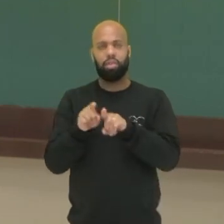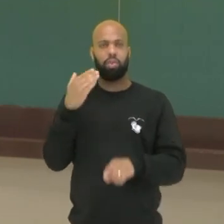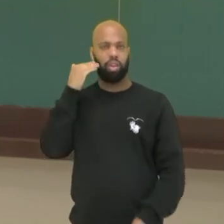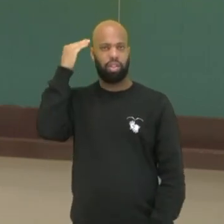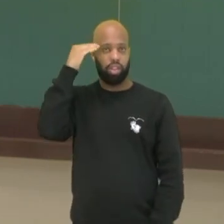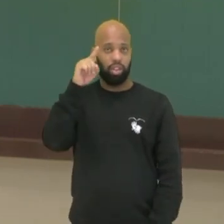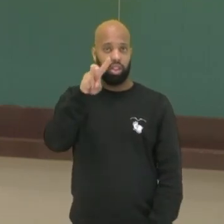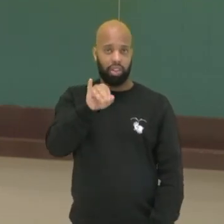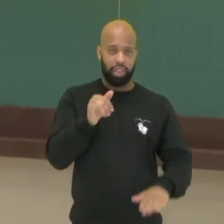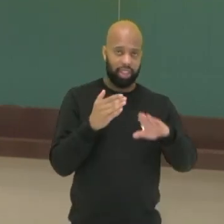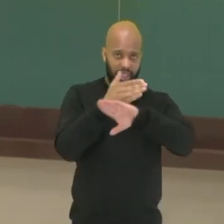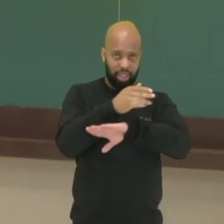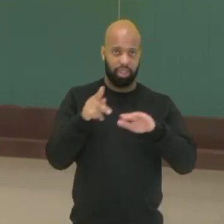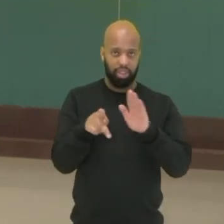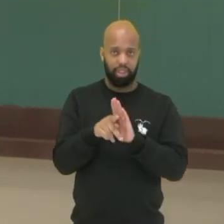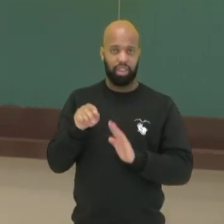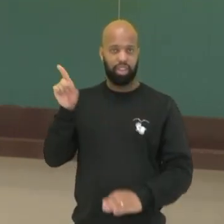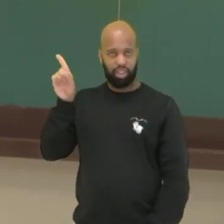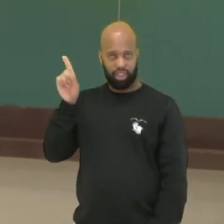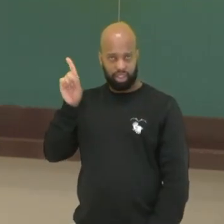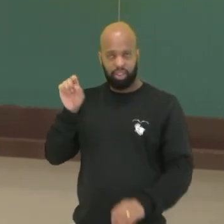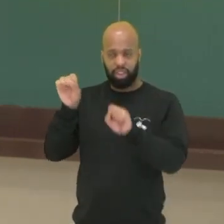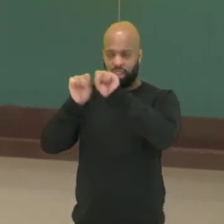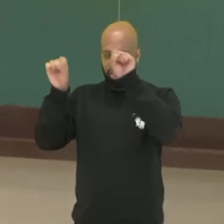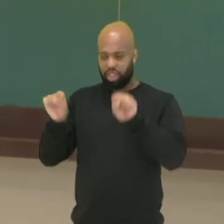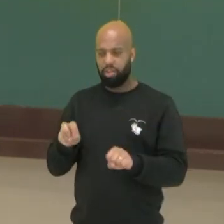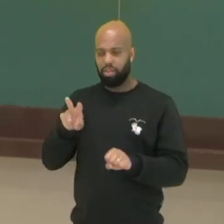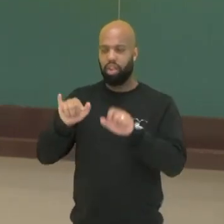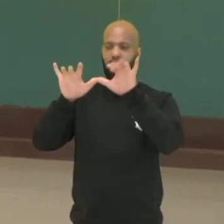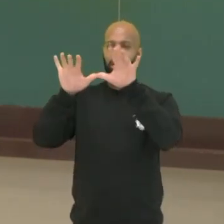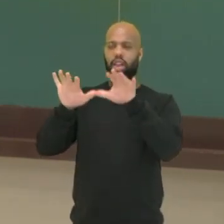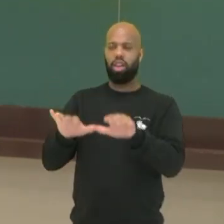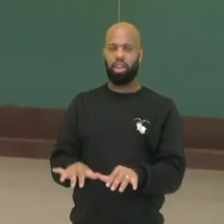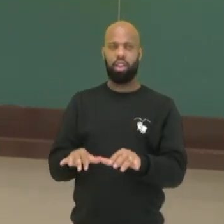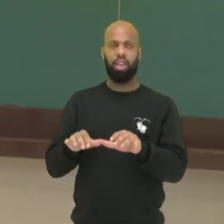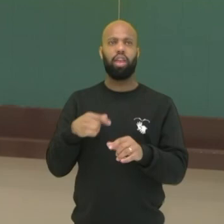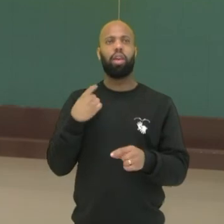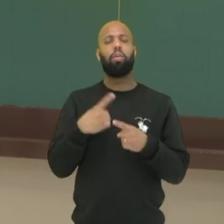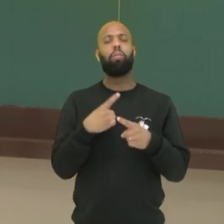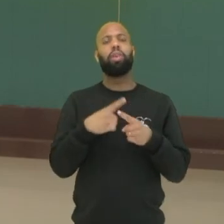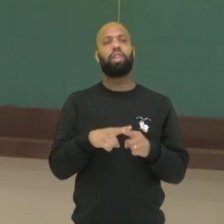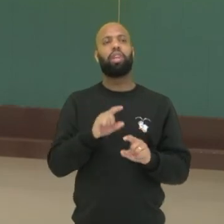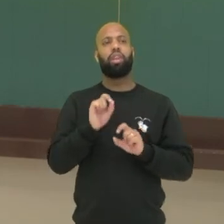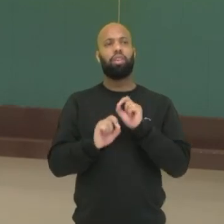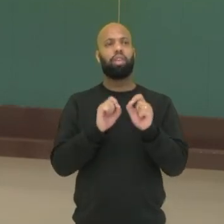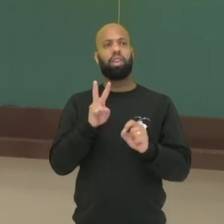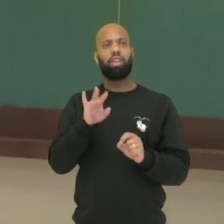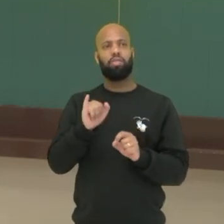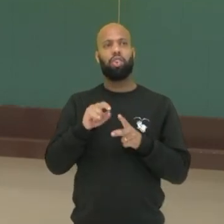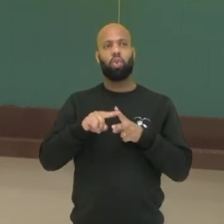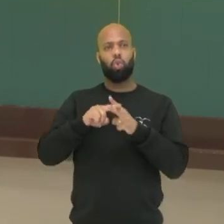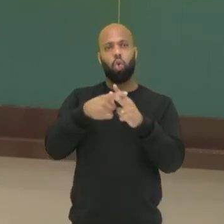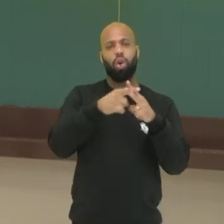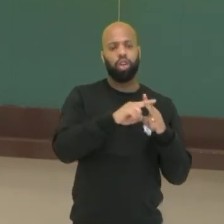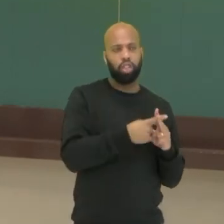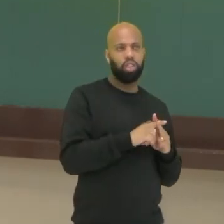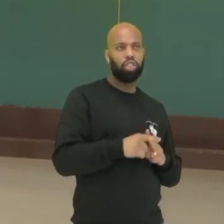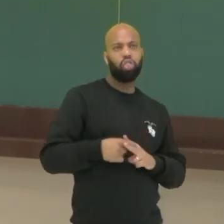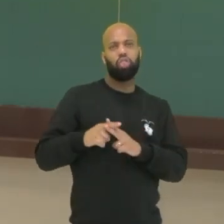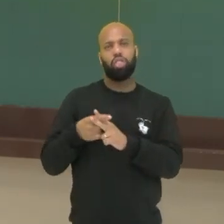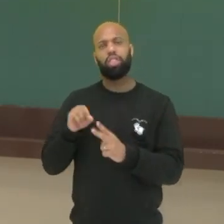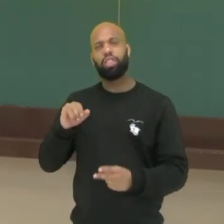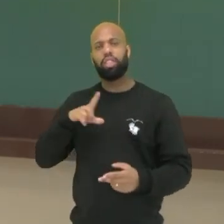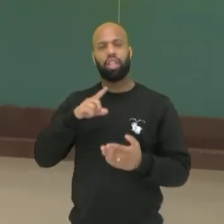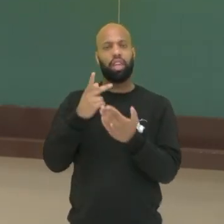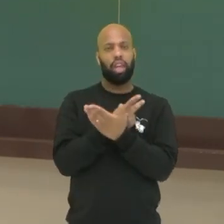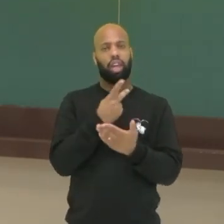vai entrar nessa plataforma, vai escrever, e sabe que coisa legal? A própria plataforma vai corrigir todos os seus eventuais